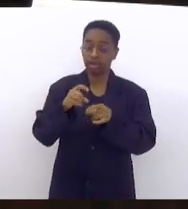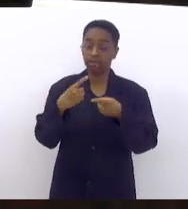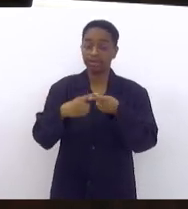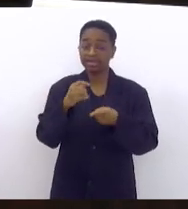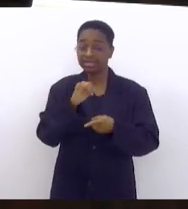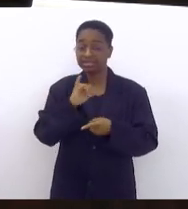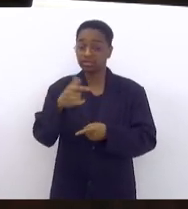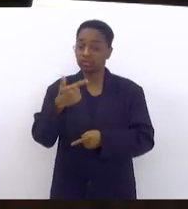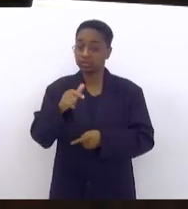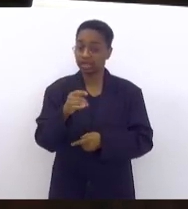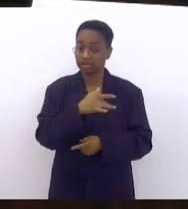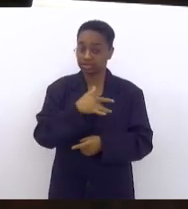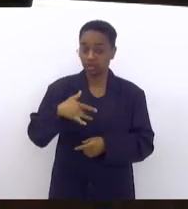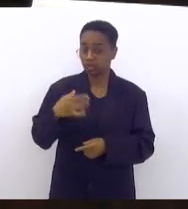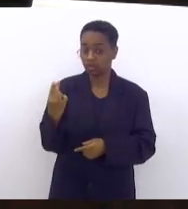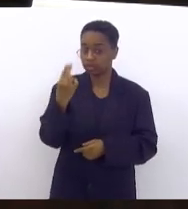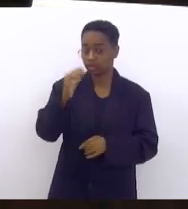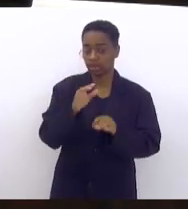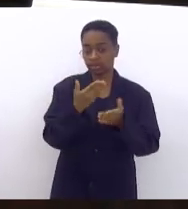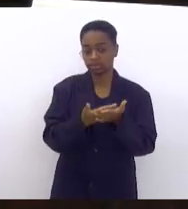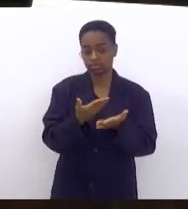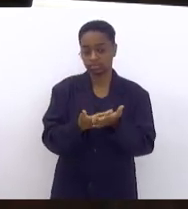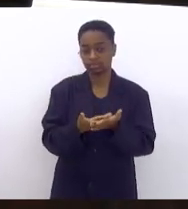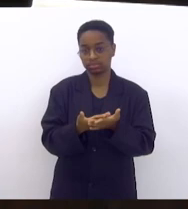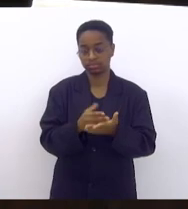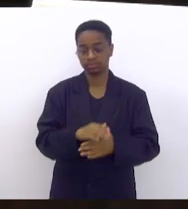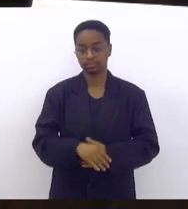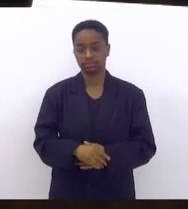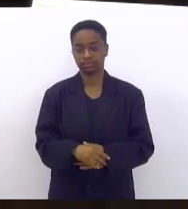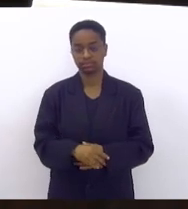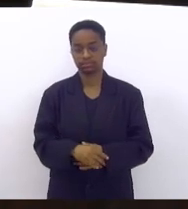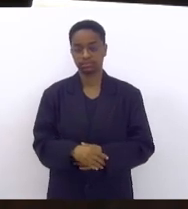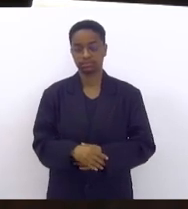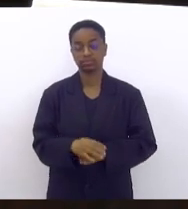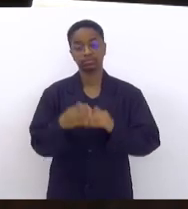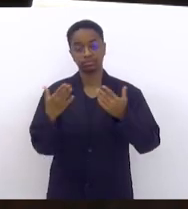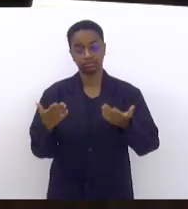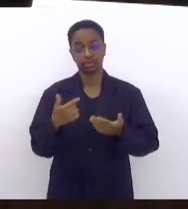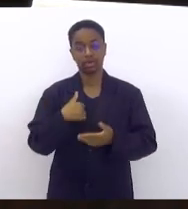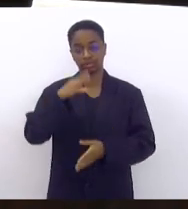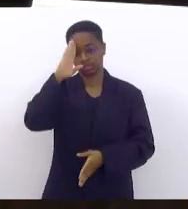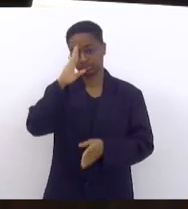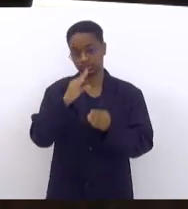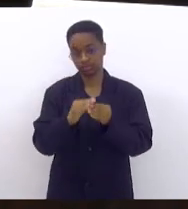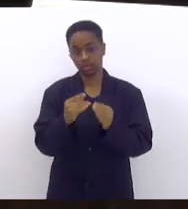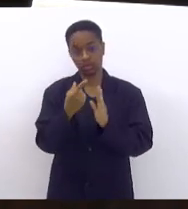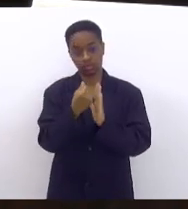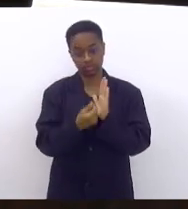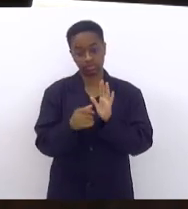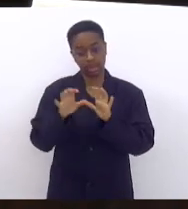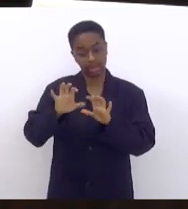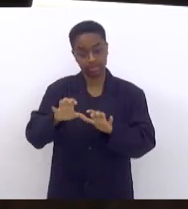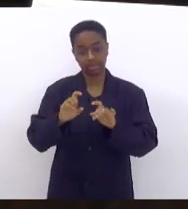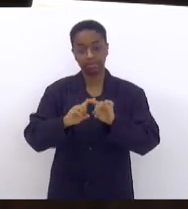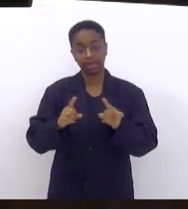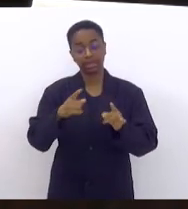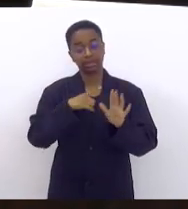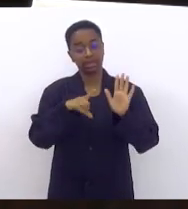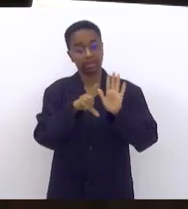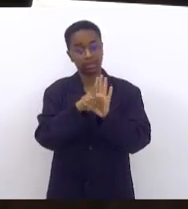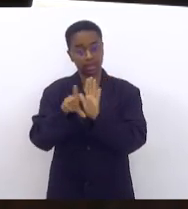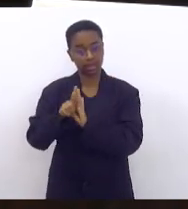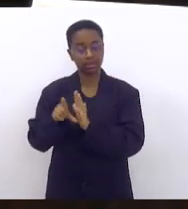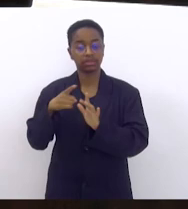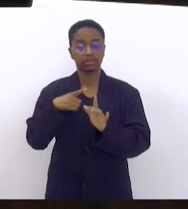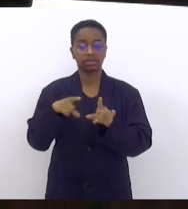ninguém estuda, né, não existe educação se não tiver saúde. Então, eu entendo que o orçamento é dessa forma, mas existe legislação,